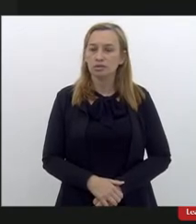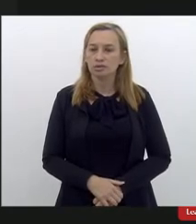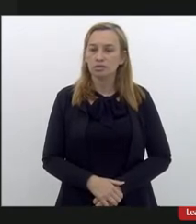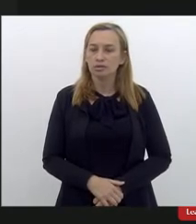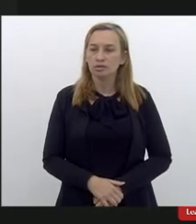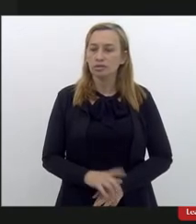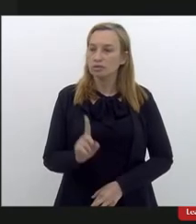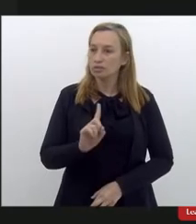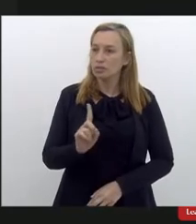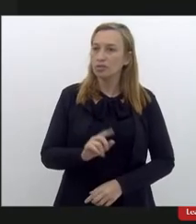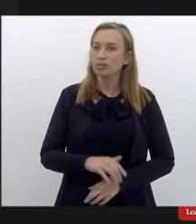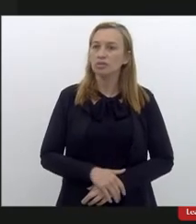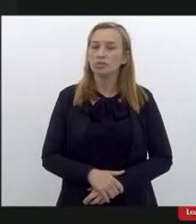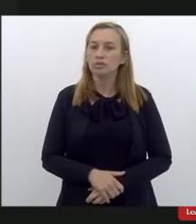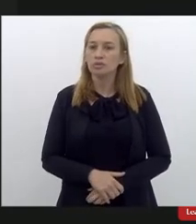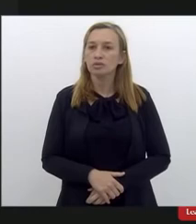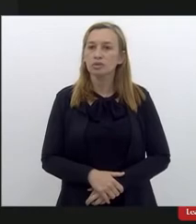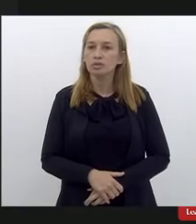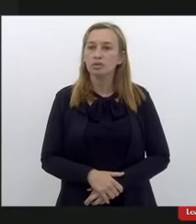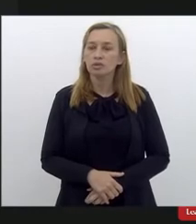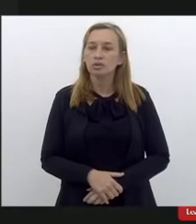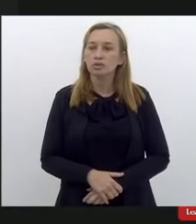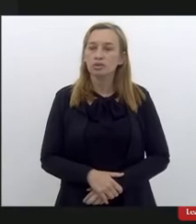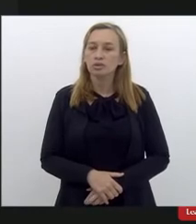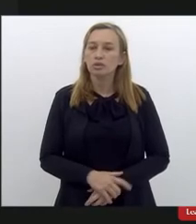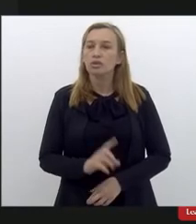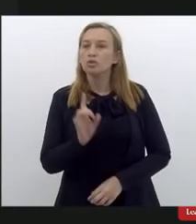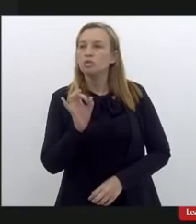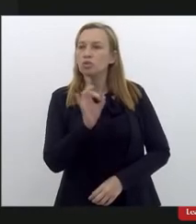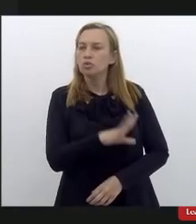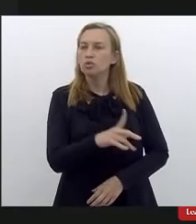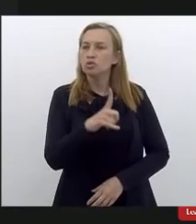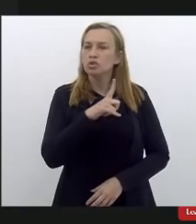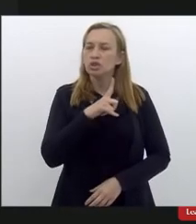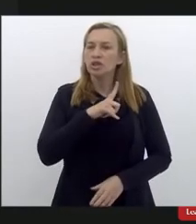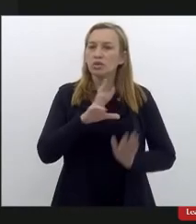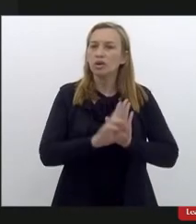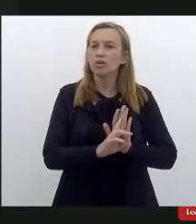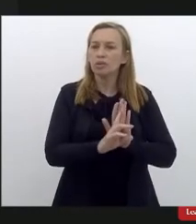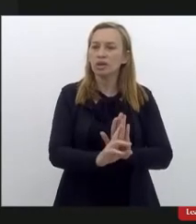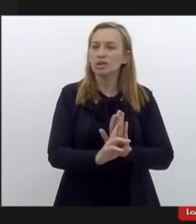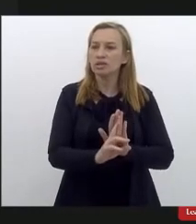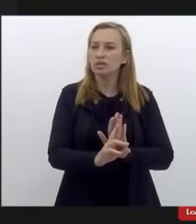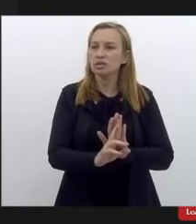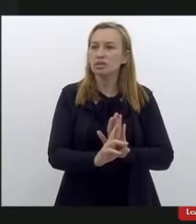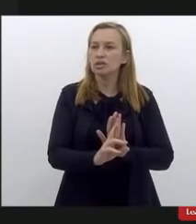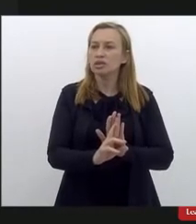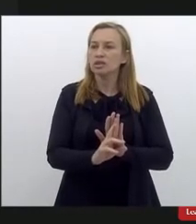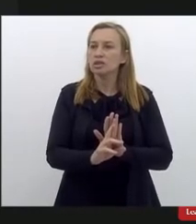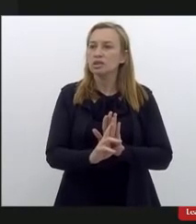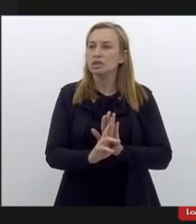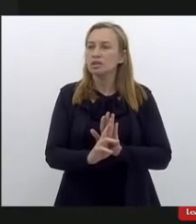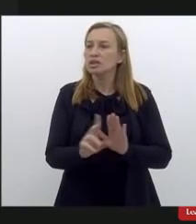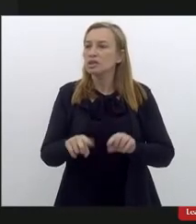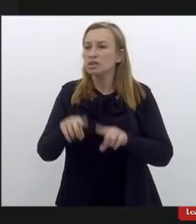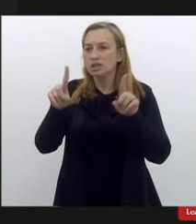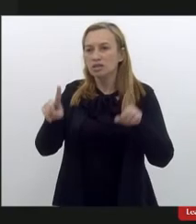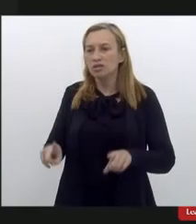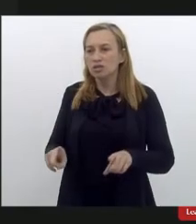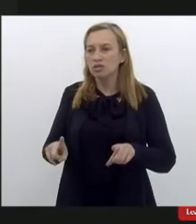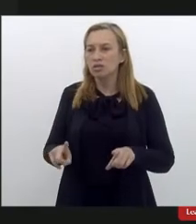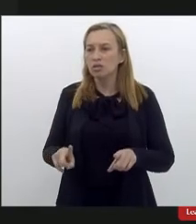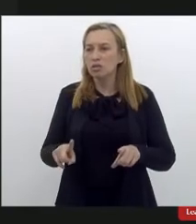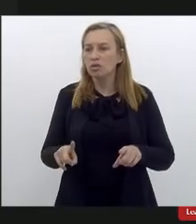Também não se encontra. Então, por último, a gente tem aqui o representante dos servidores dos cargos elementares